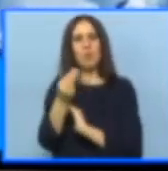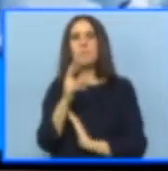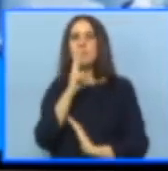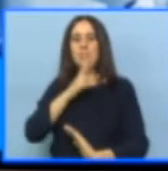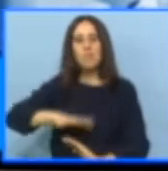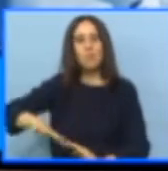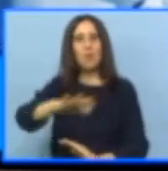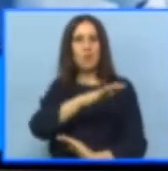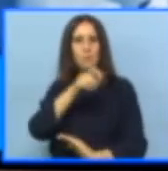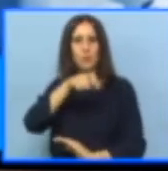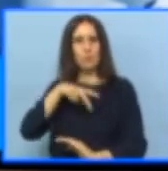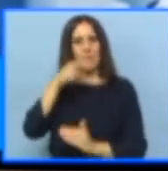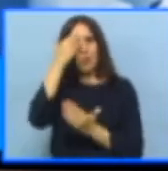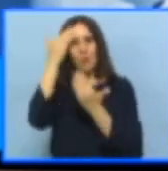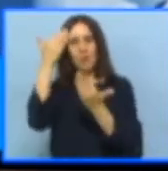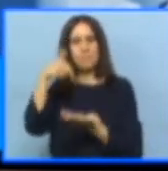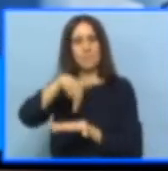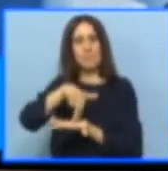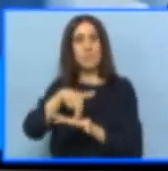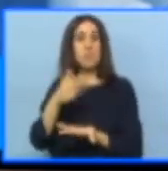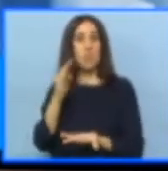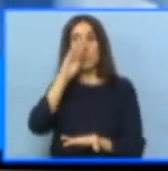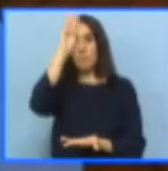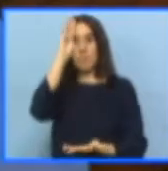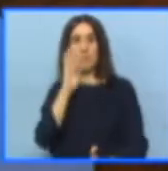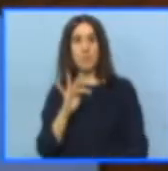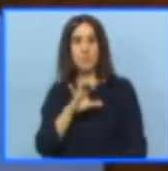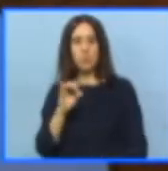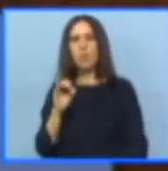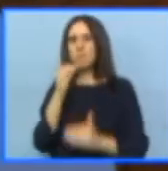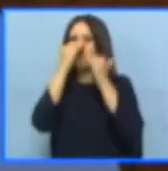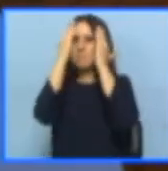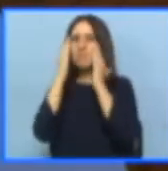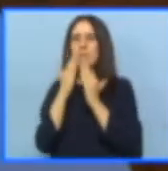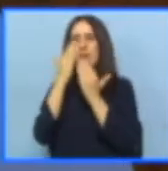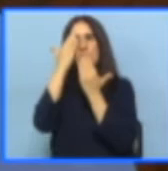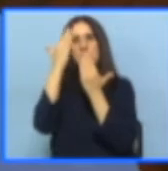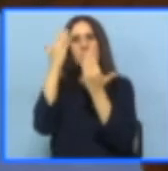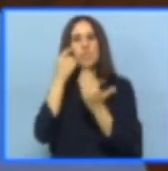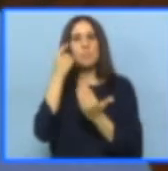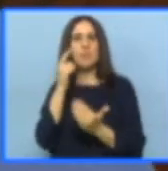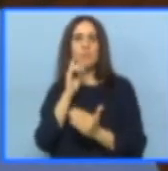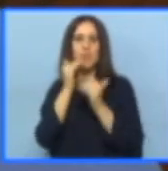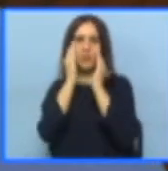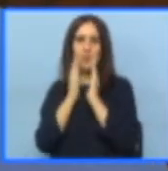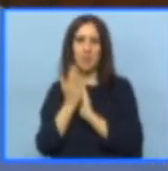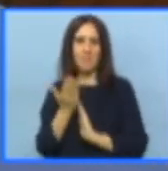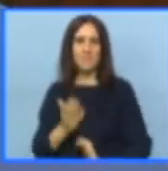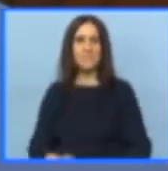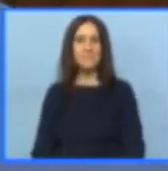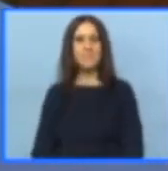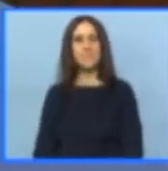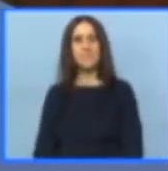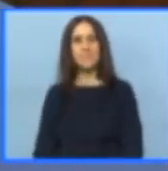sua presença, que é o Papa Francisco também, e aliás também um especial devoto de Maria e um especial devoto de Nossa Senhora.